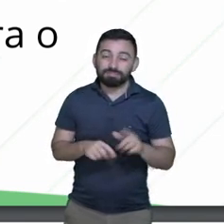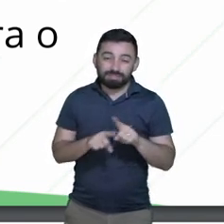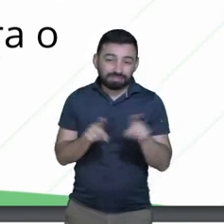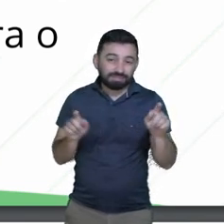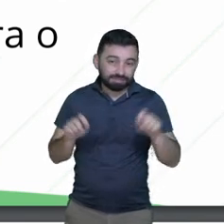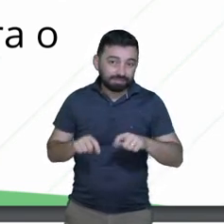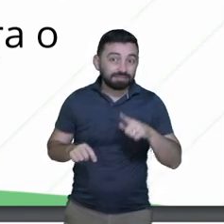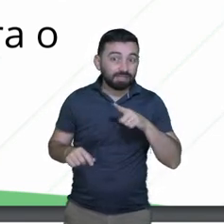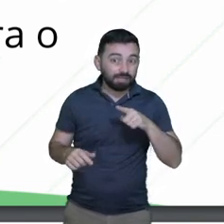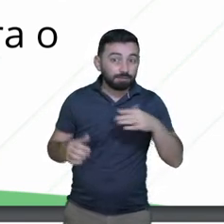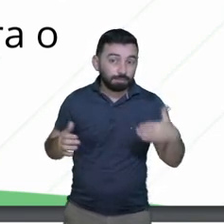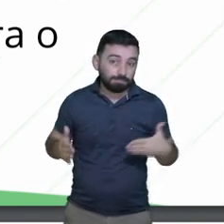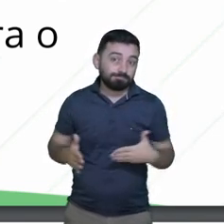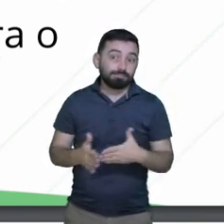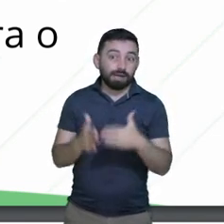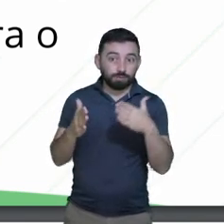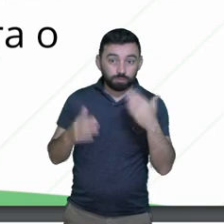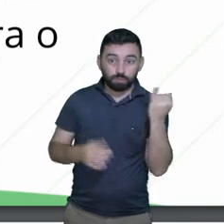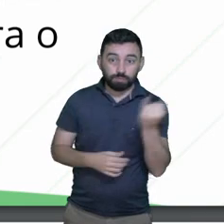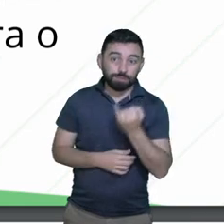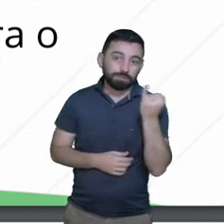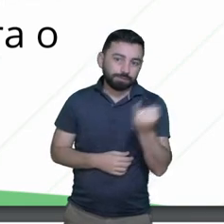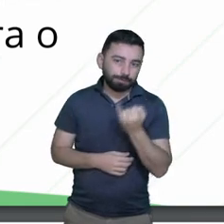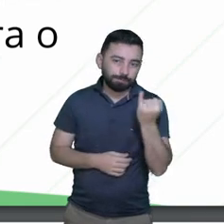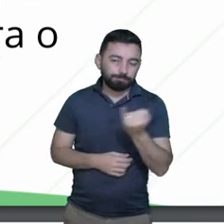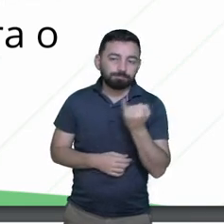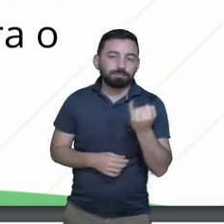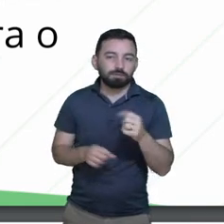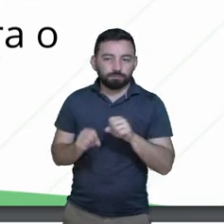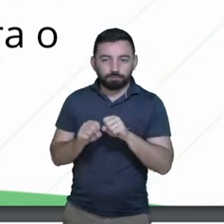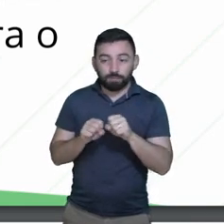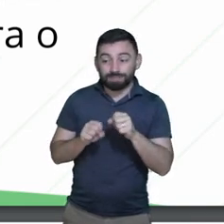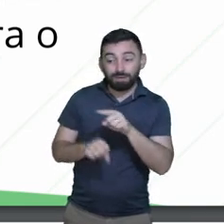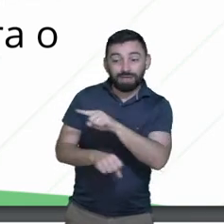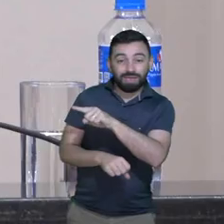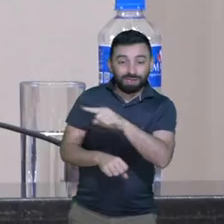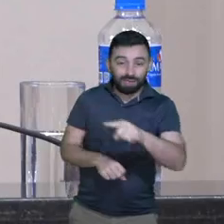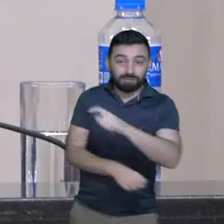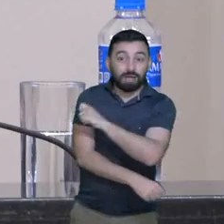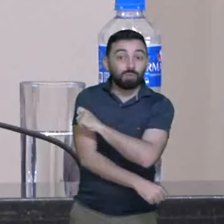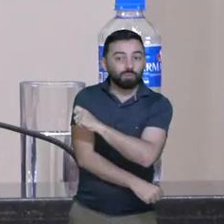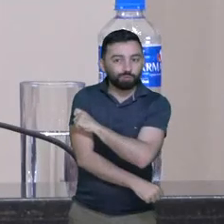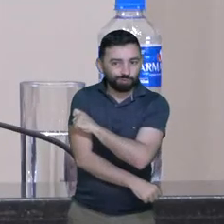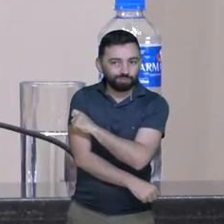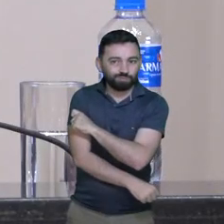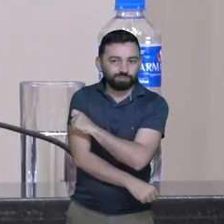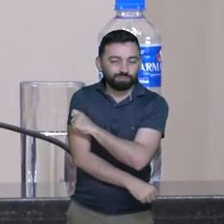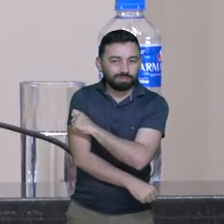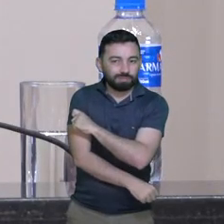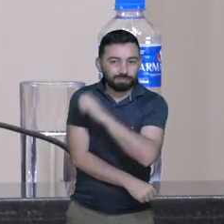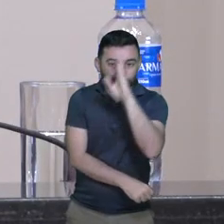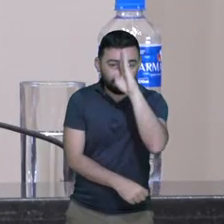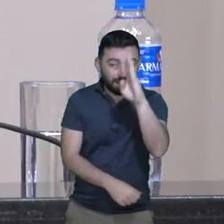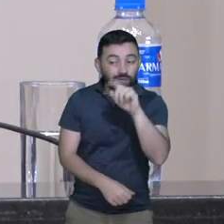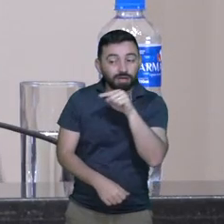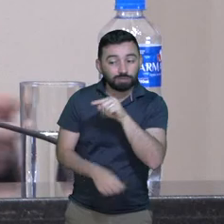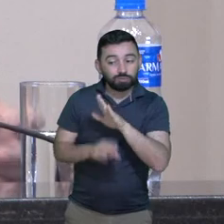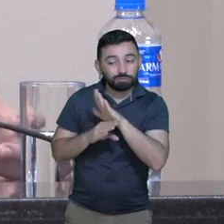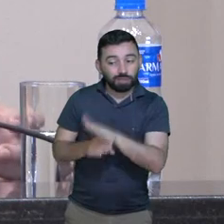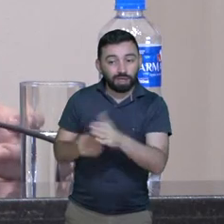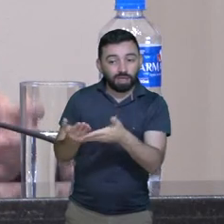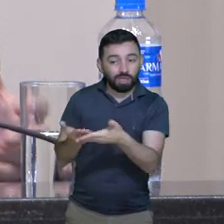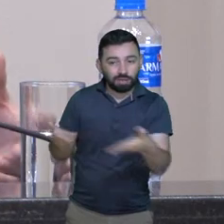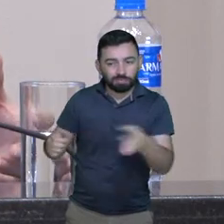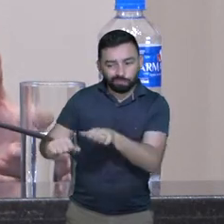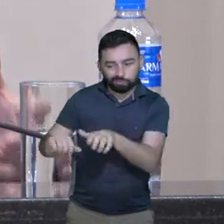impacto de extrema relevância na formação dos Estudantes e este é o principal foco que todos os